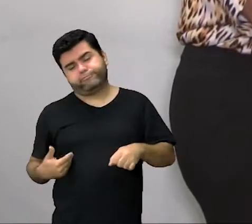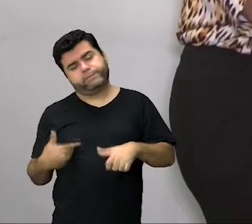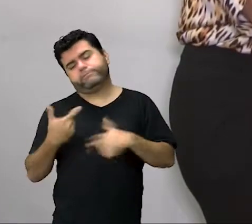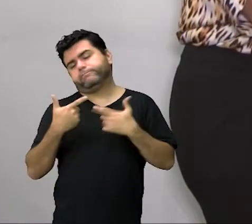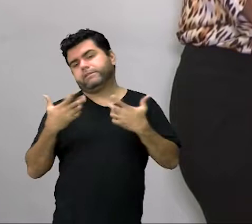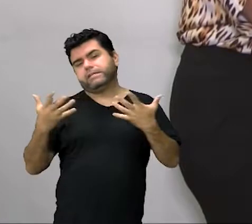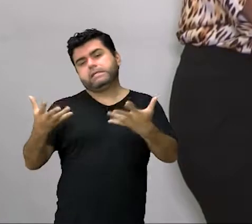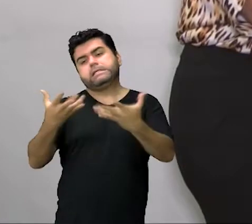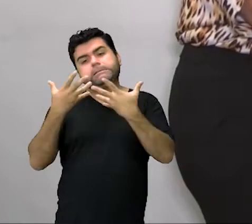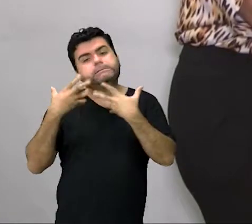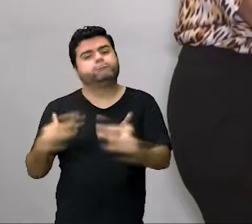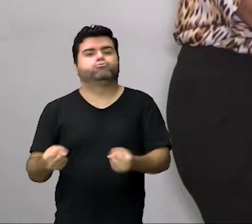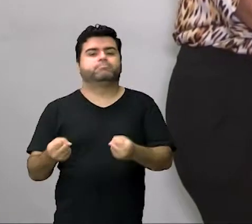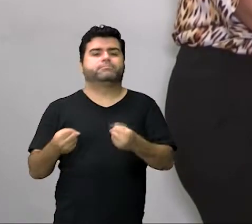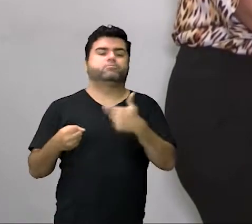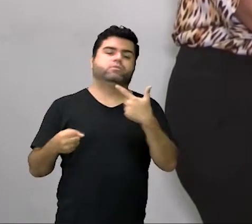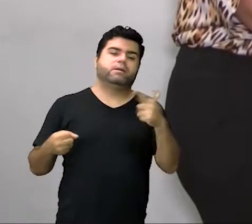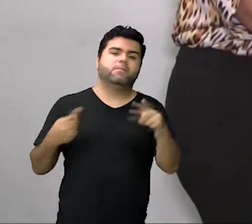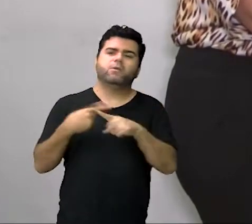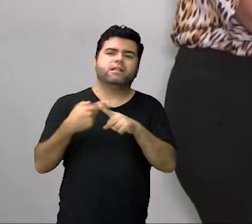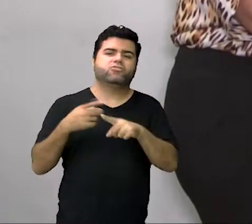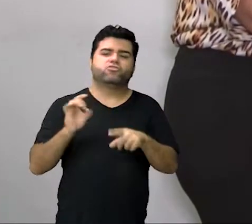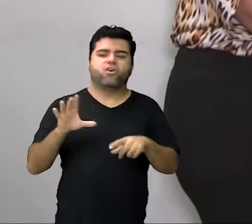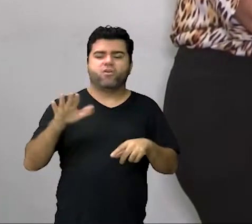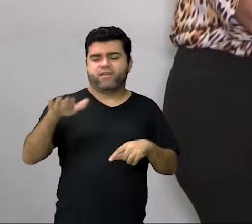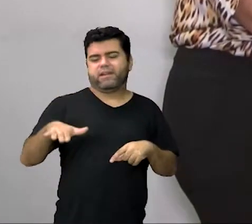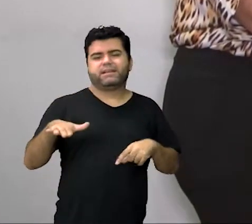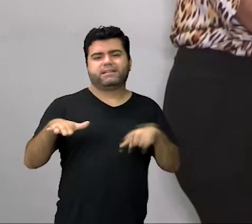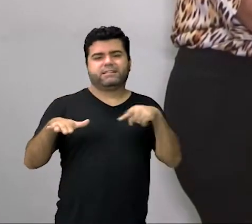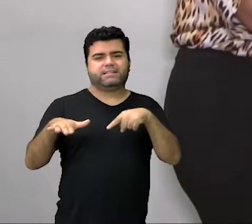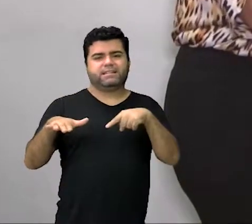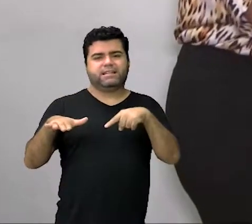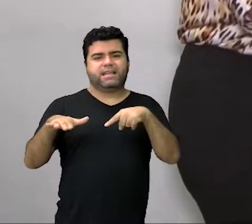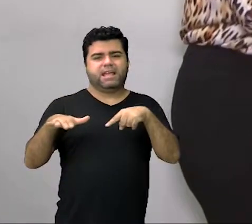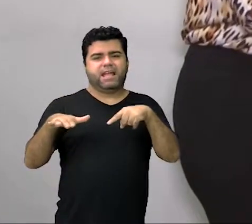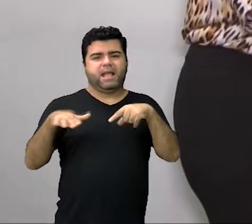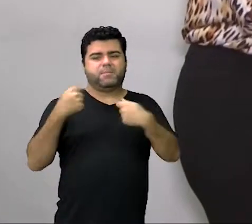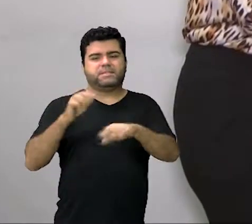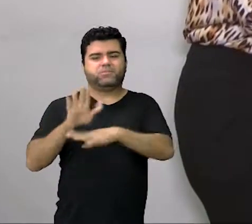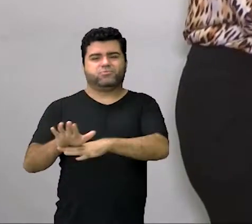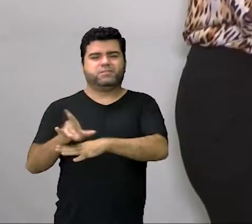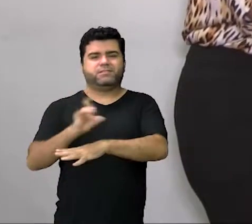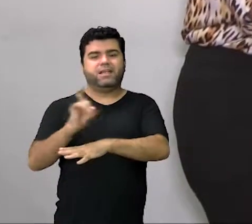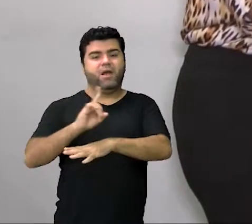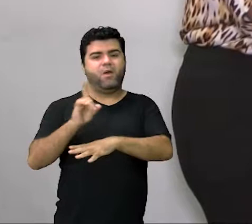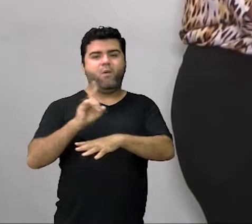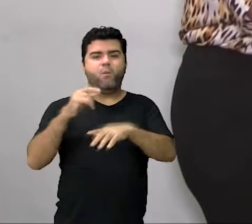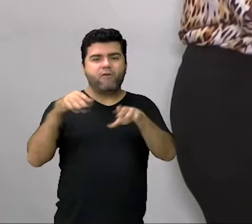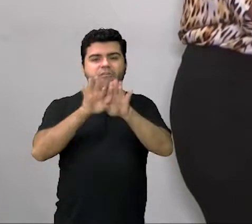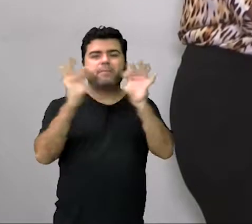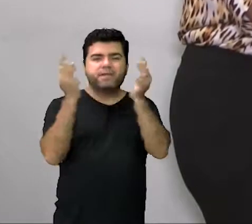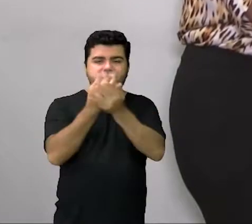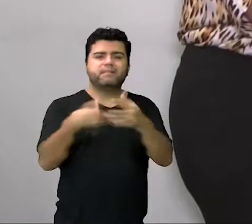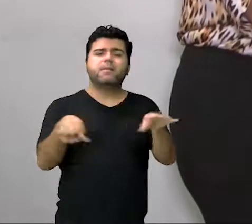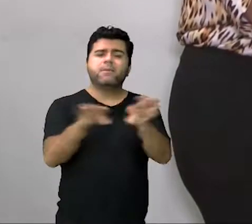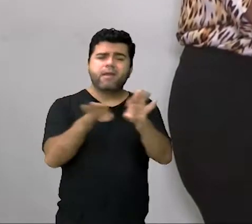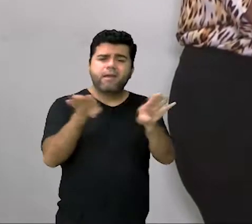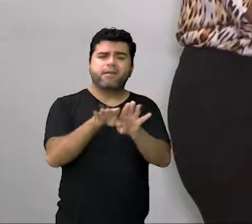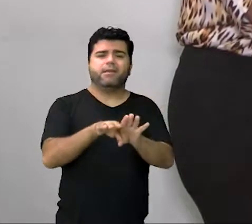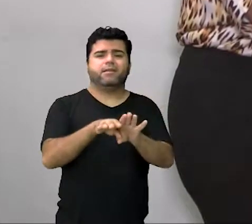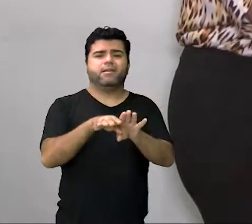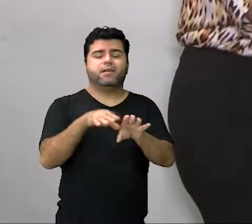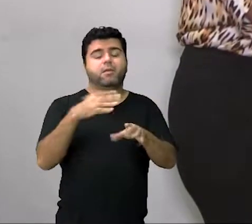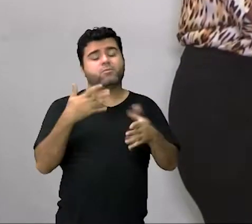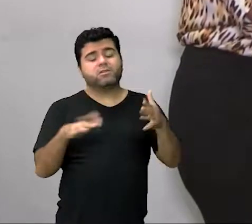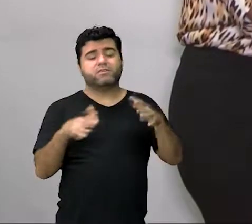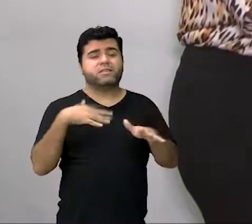que agarram a causa, porque não é só a criança que precisa de assistência, é a família. Porque em muitos momentos a família